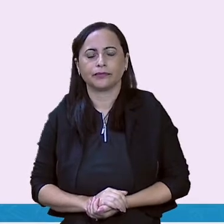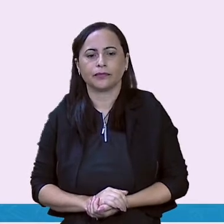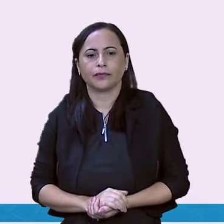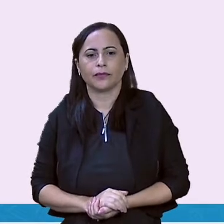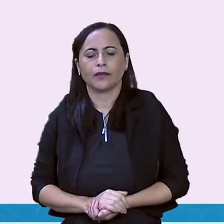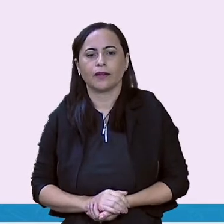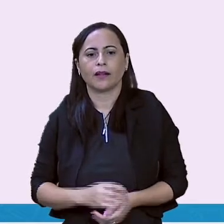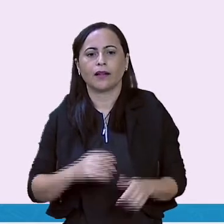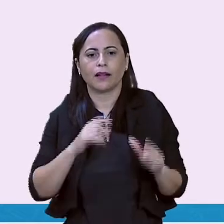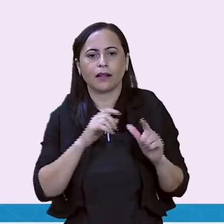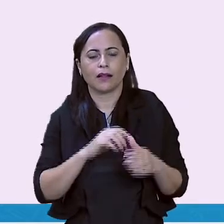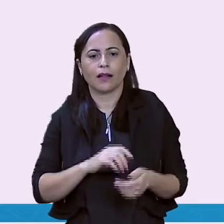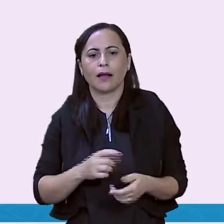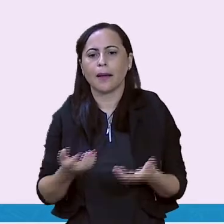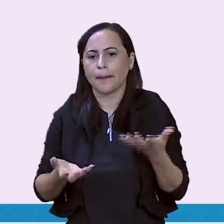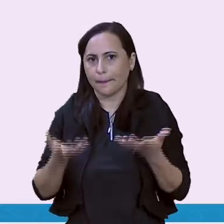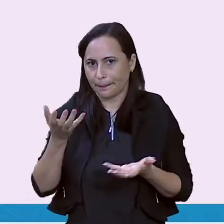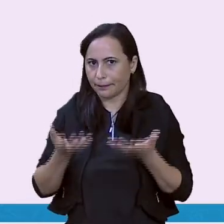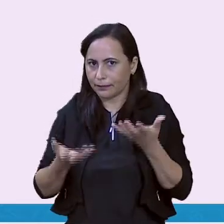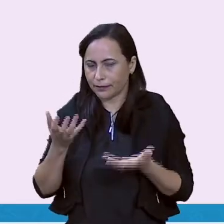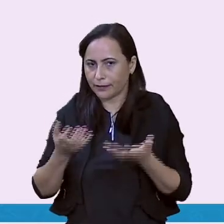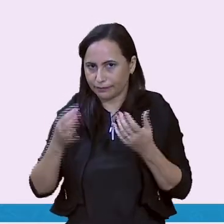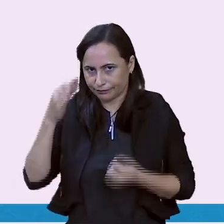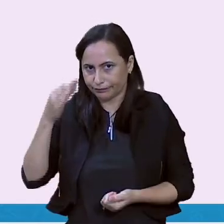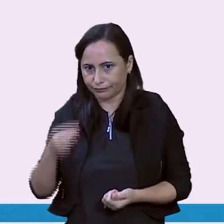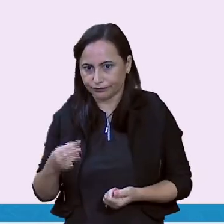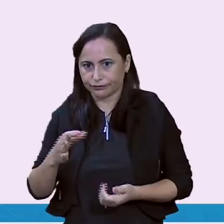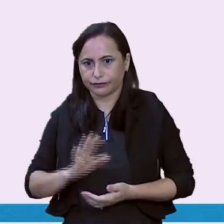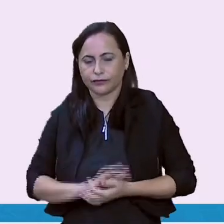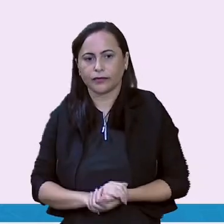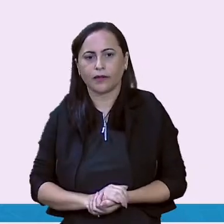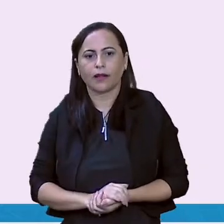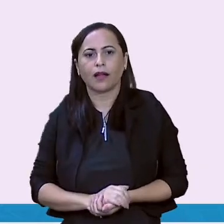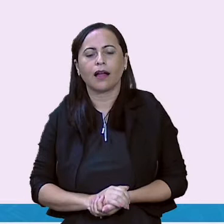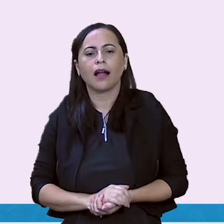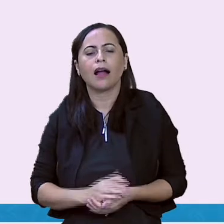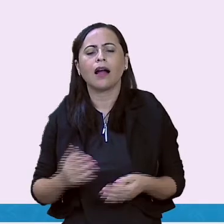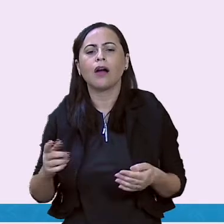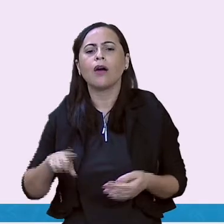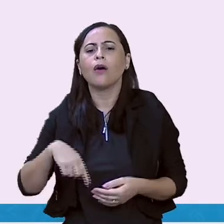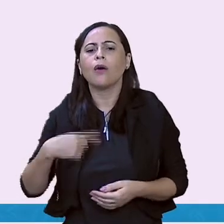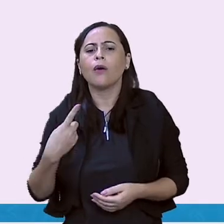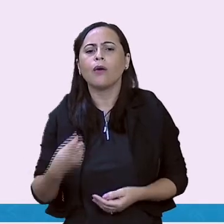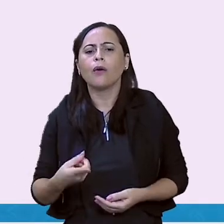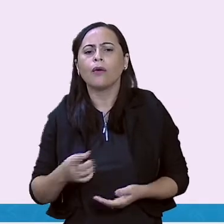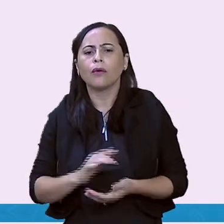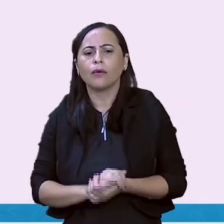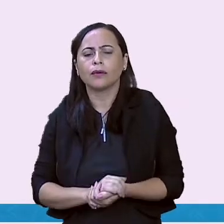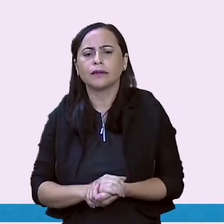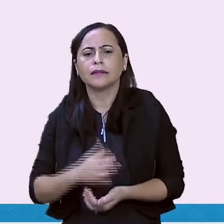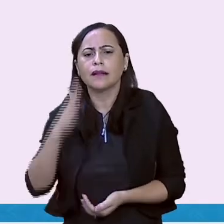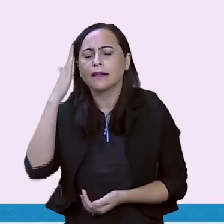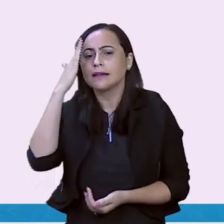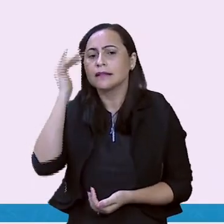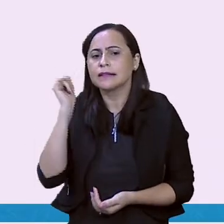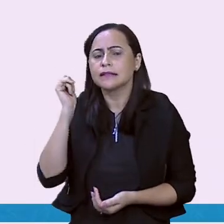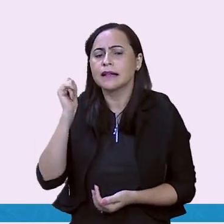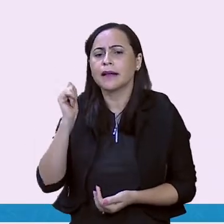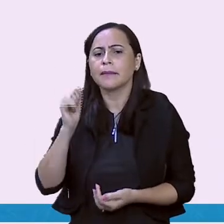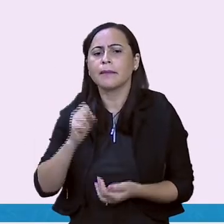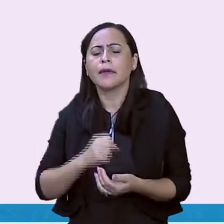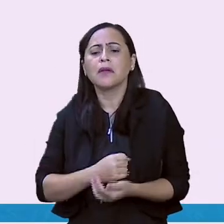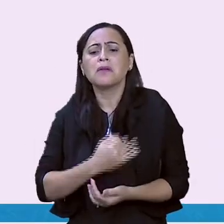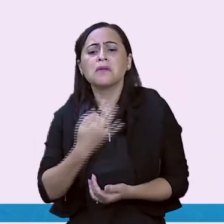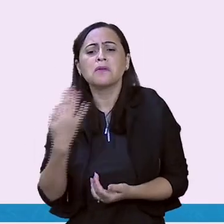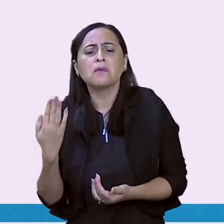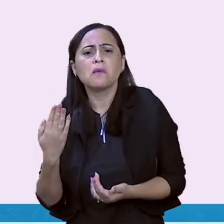os alimentos ou até outros produtos. Medir a quantidade de líquido dentro